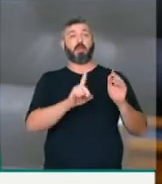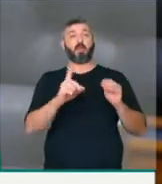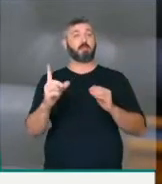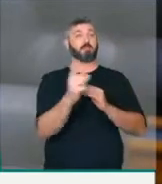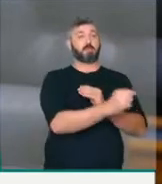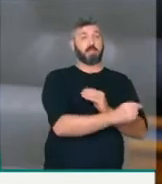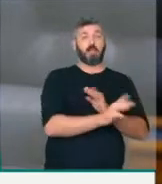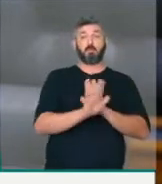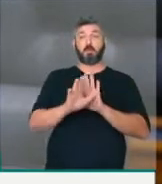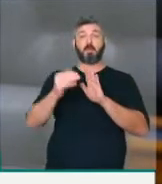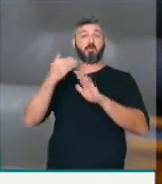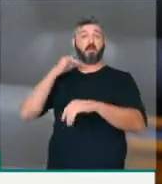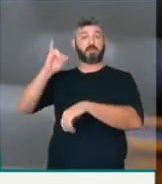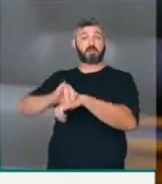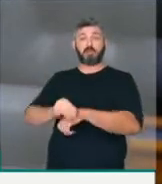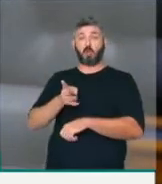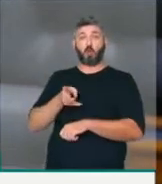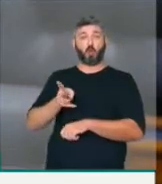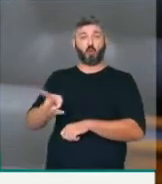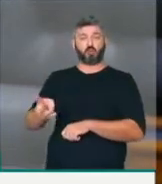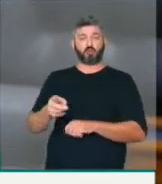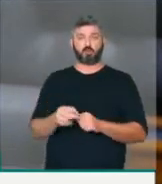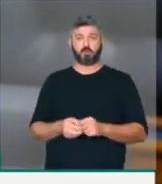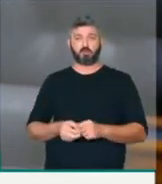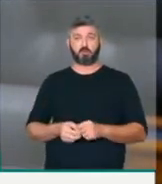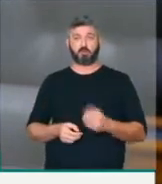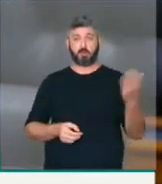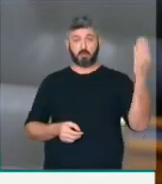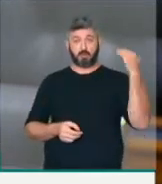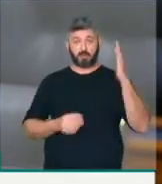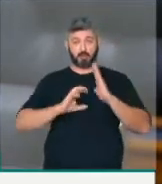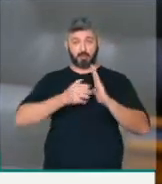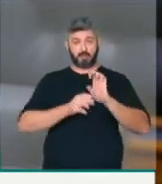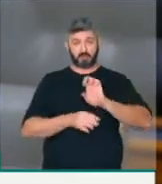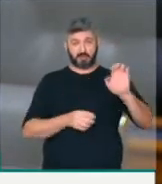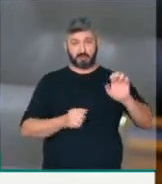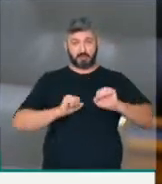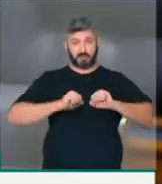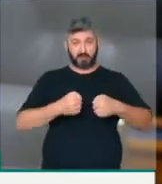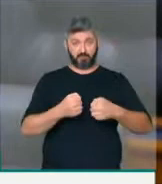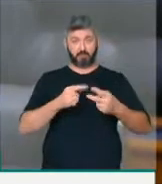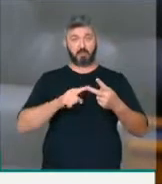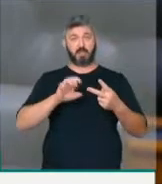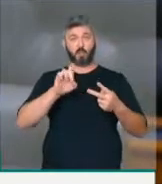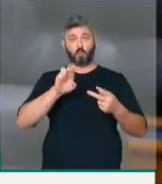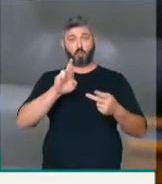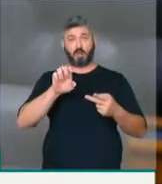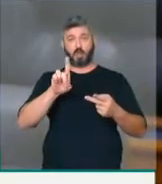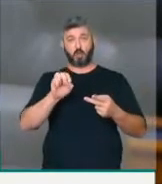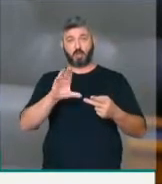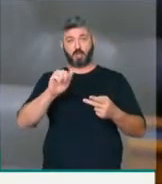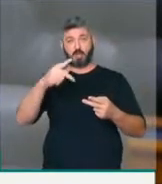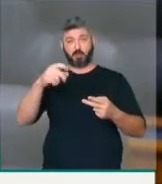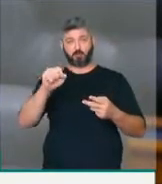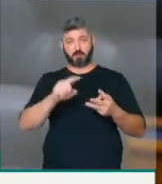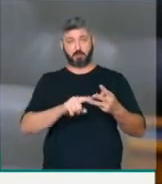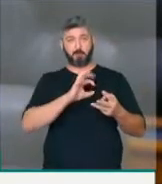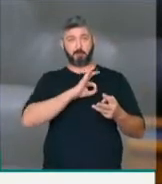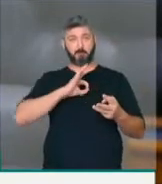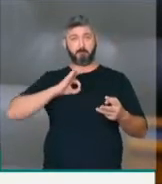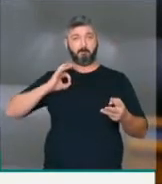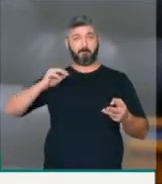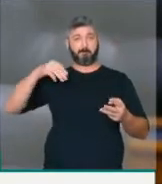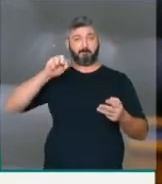autonomia do Banco Central, defendida outra hora pelos partidos de esquerda, por Eduardo Campos, por Marina, e